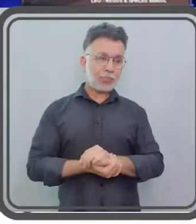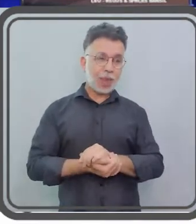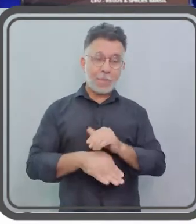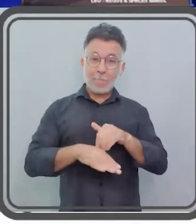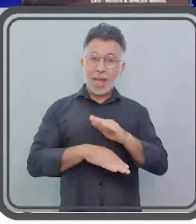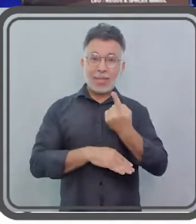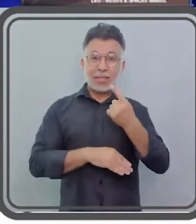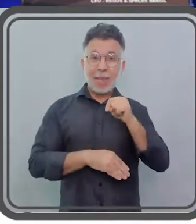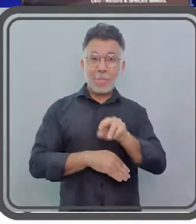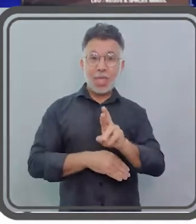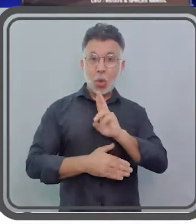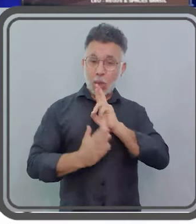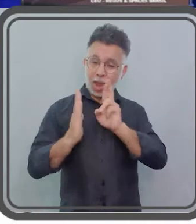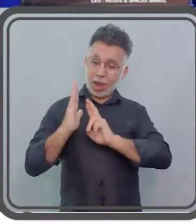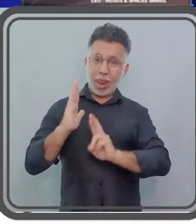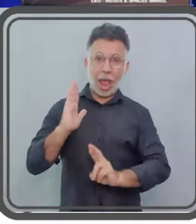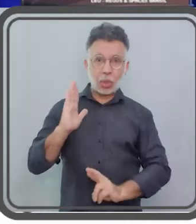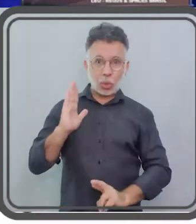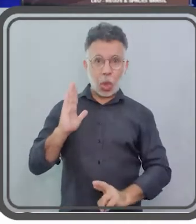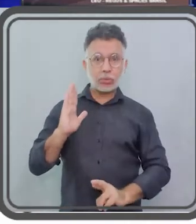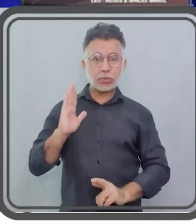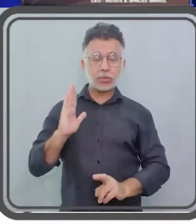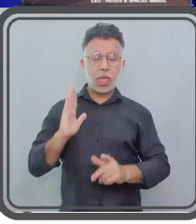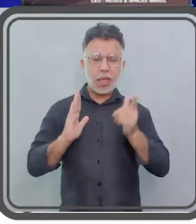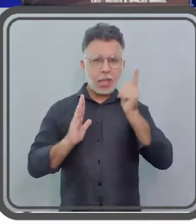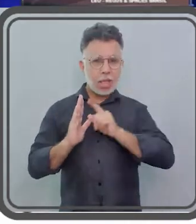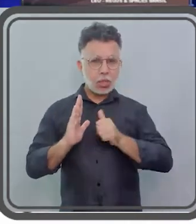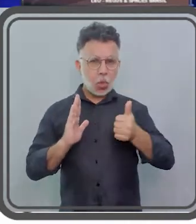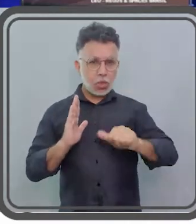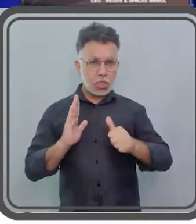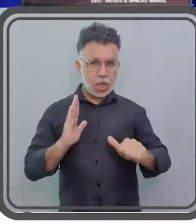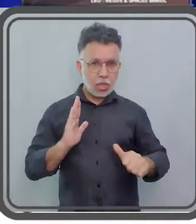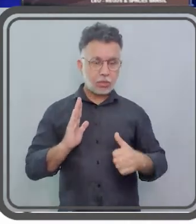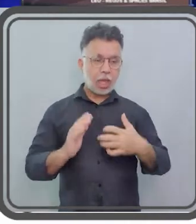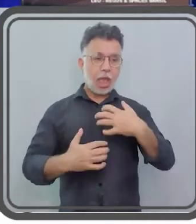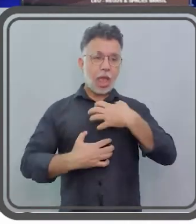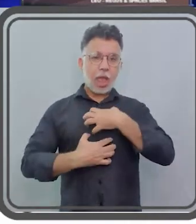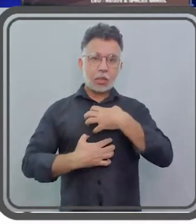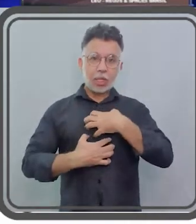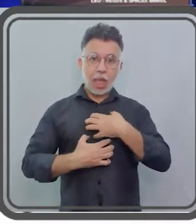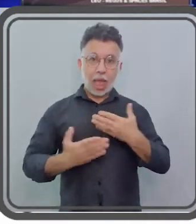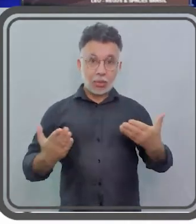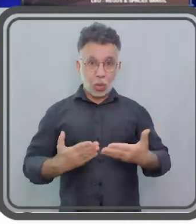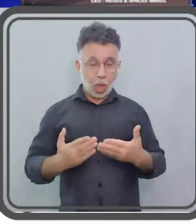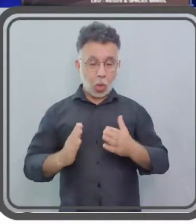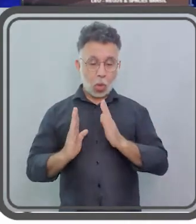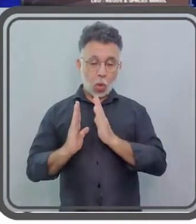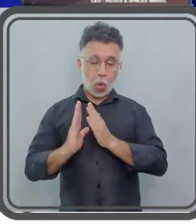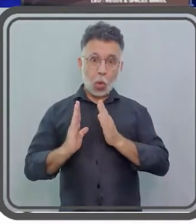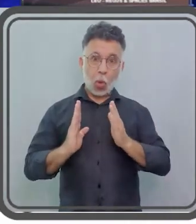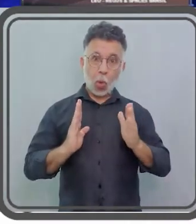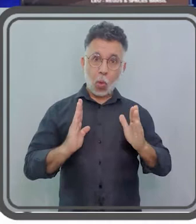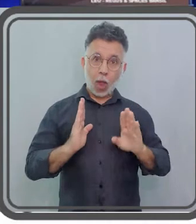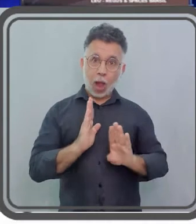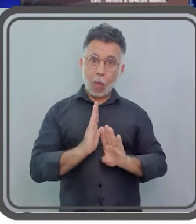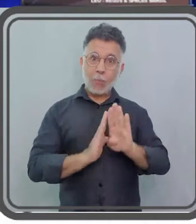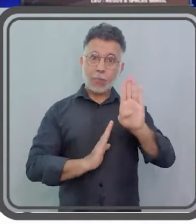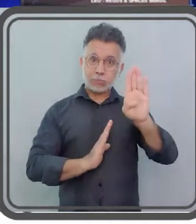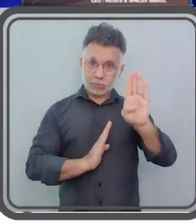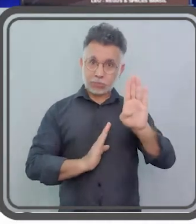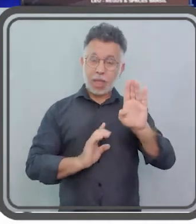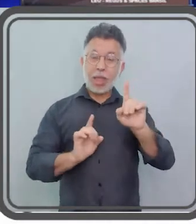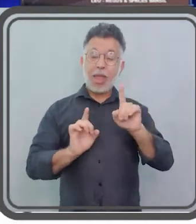1000 relatórios onde a gente consegue monitorar situação atual, progressão, identificar aonde, em